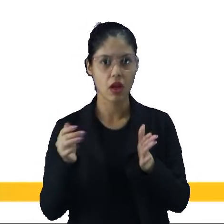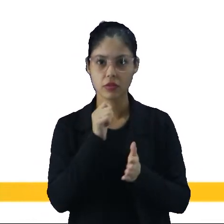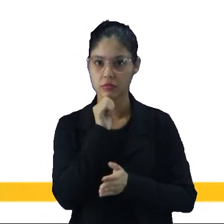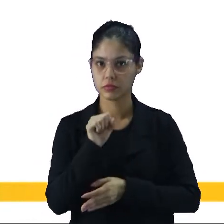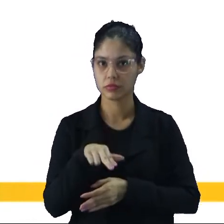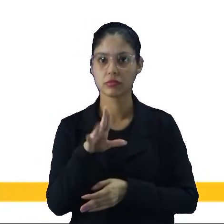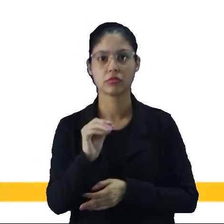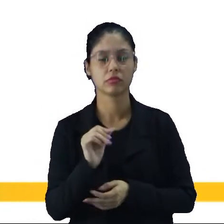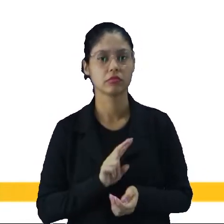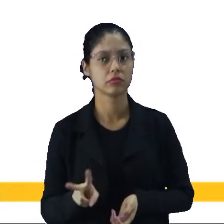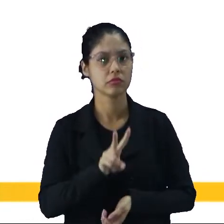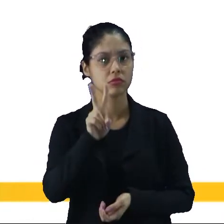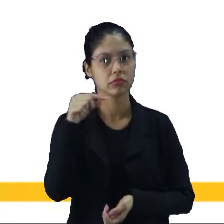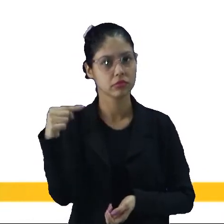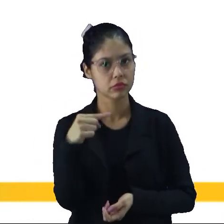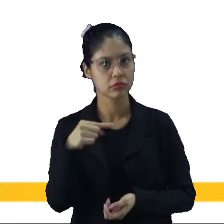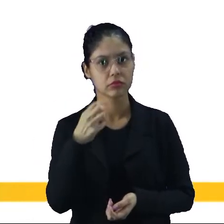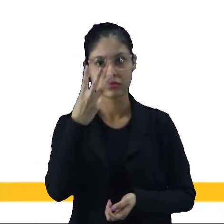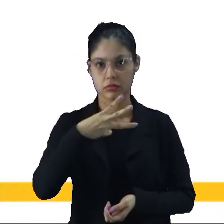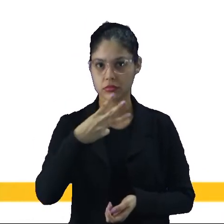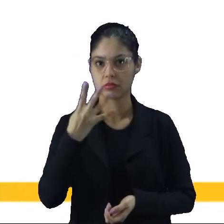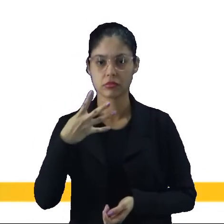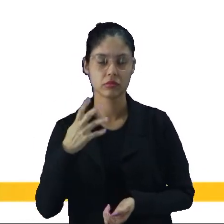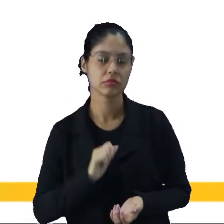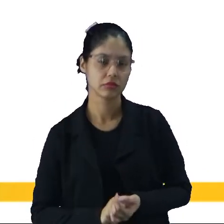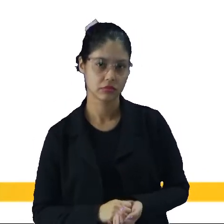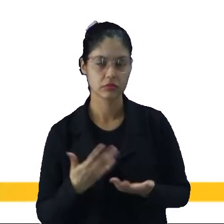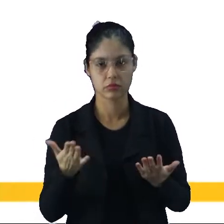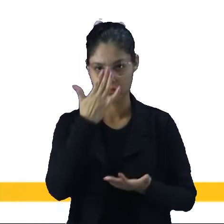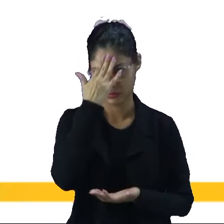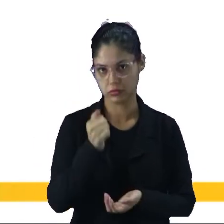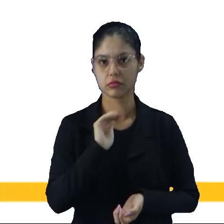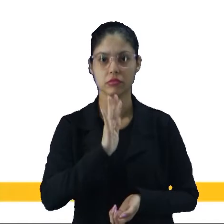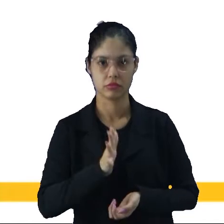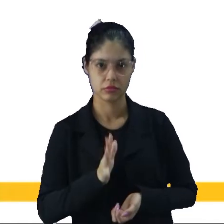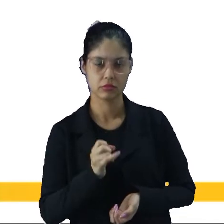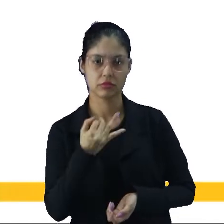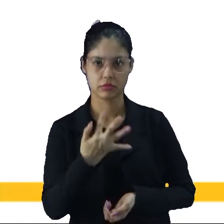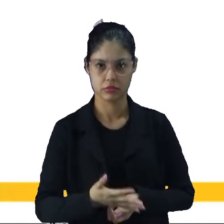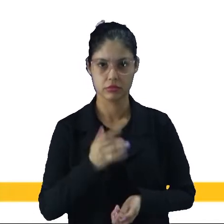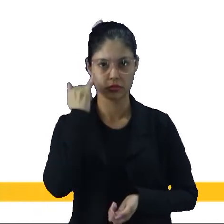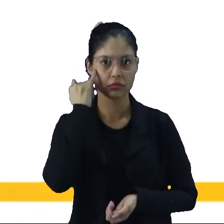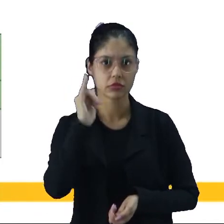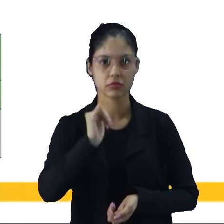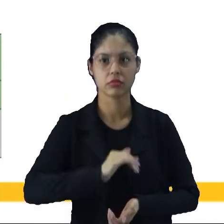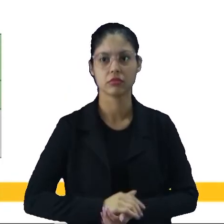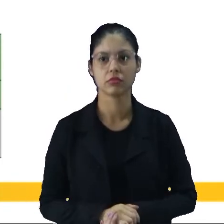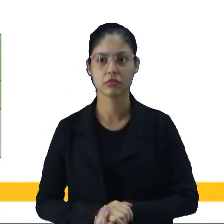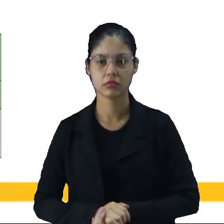seno possui valores negativos no terceiro e no quarto. Então, a gente já explicou essa ideia.